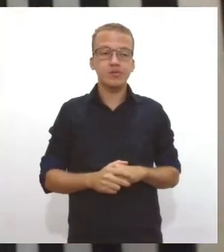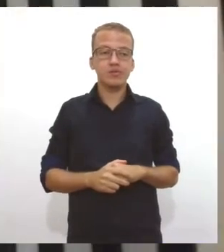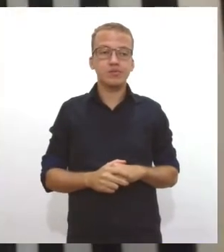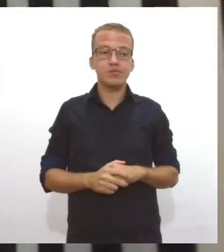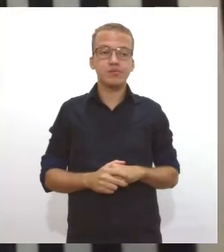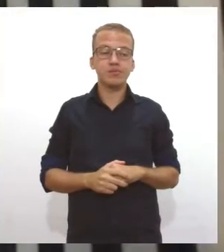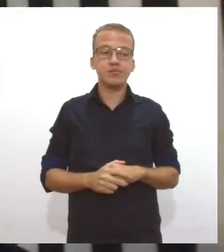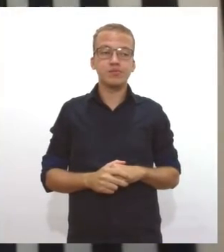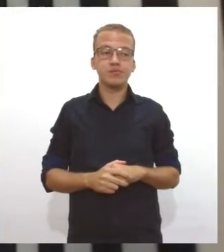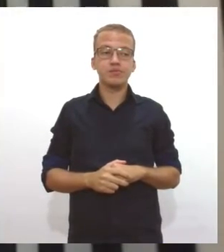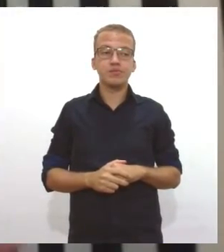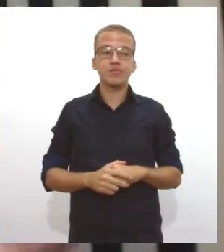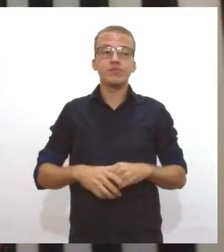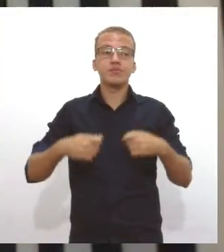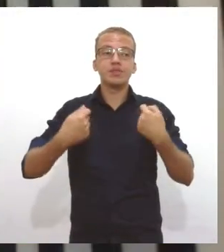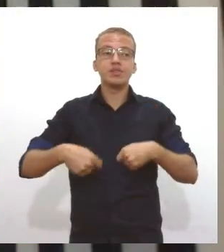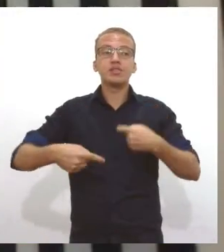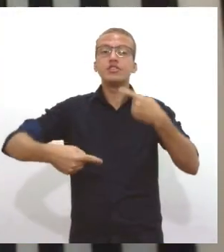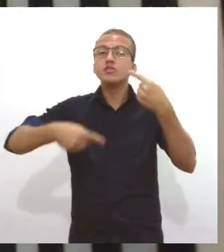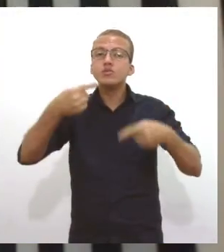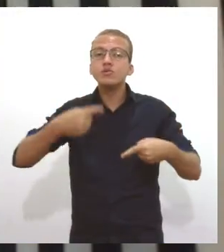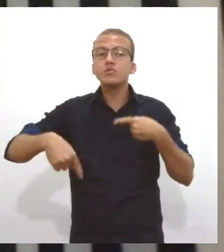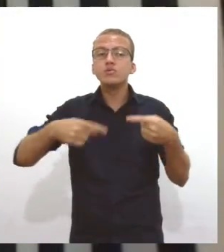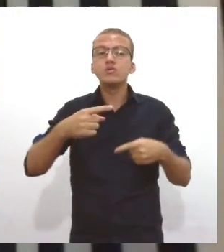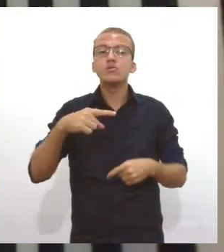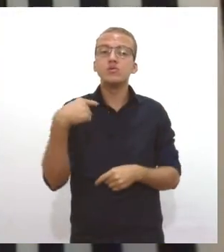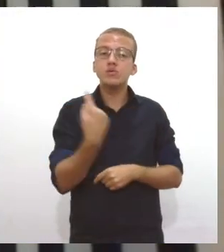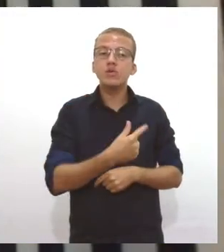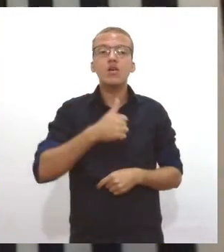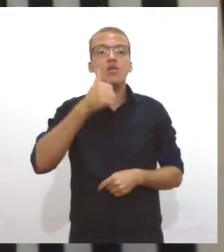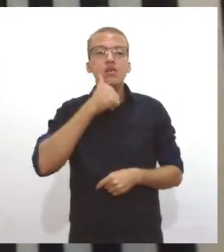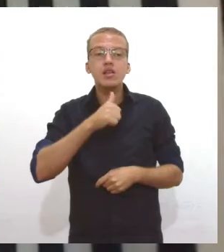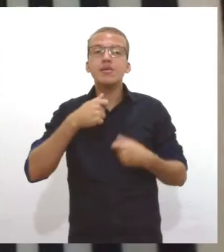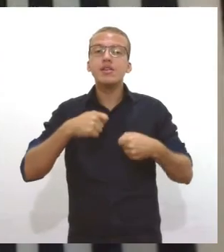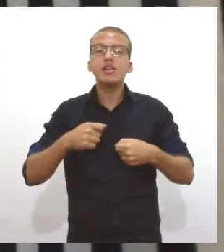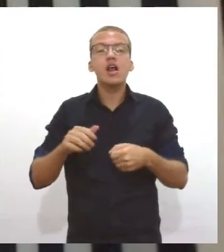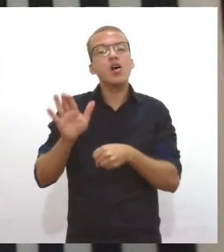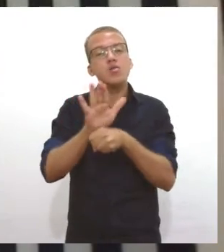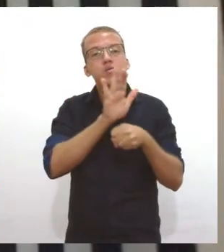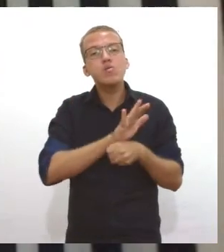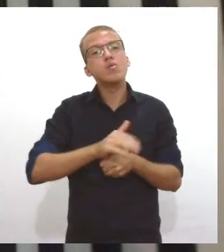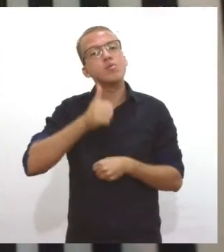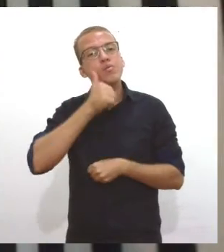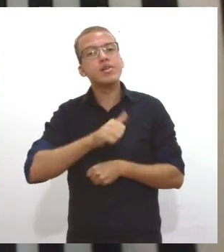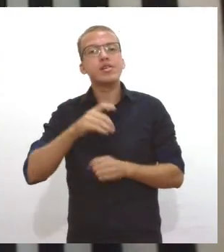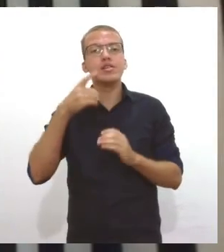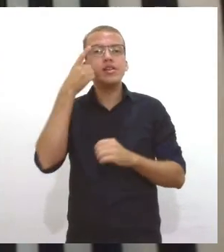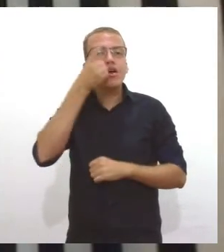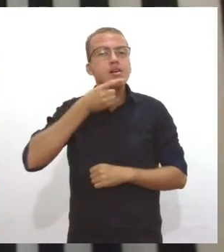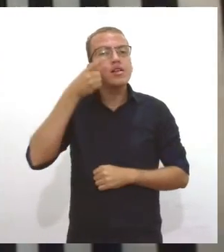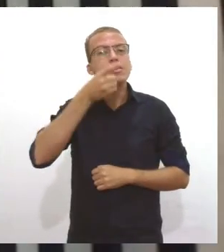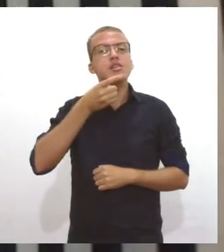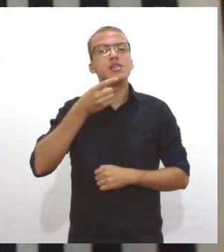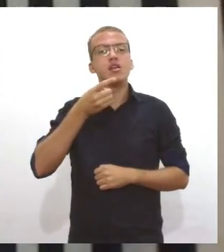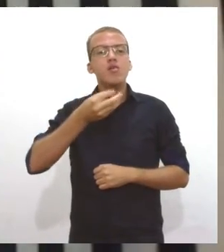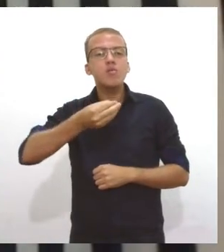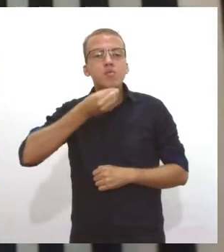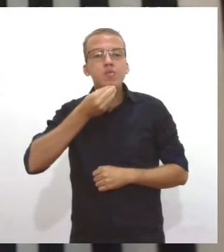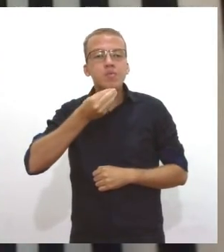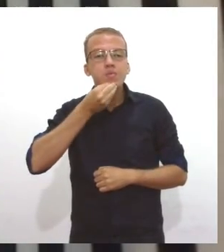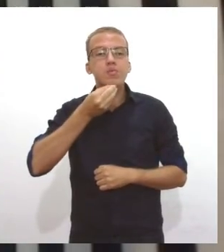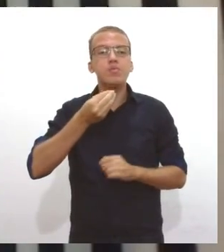nem para a gente discutir como nós vamos ajudar com que todas as mulheres deputadas tem oportunidade o velho e